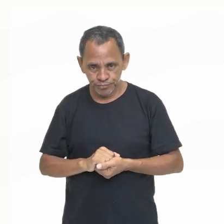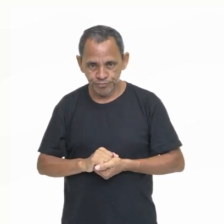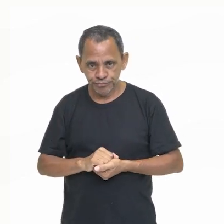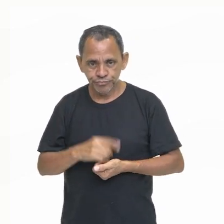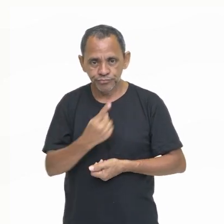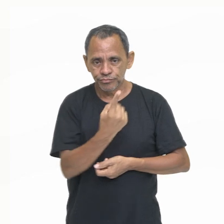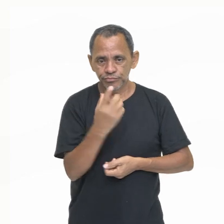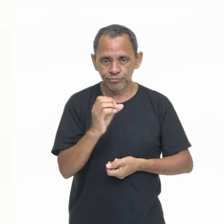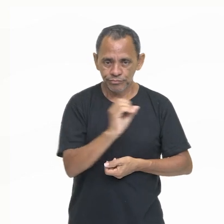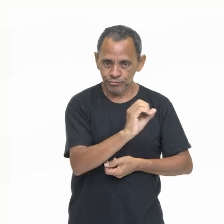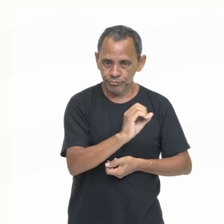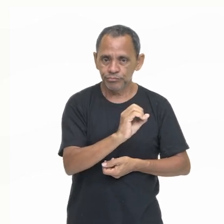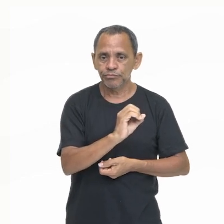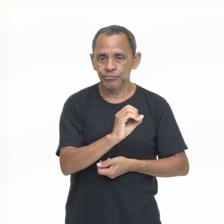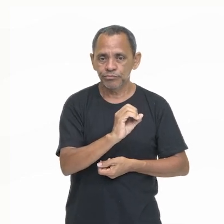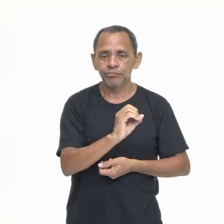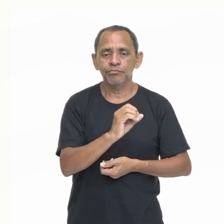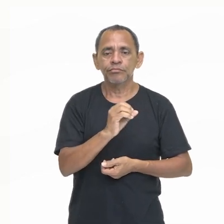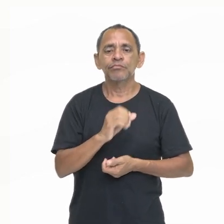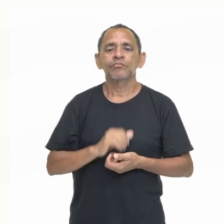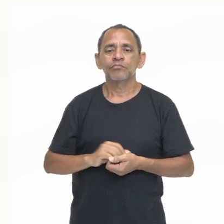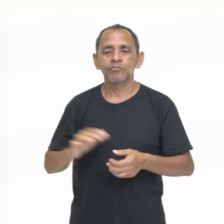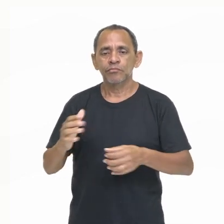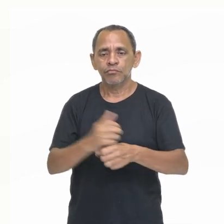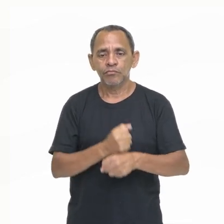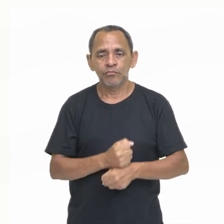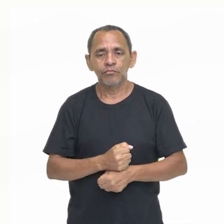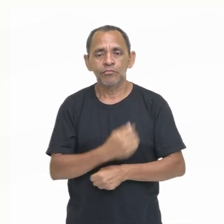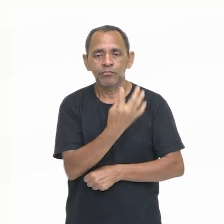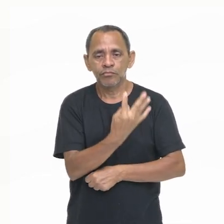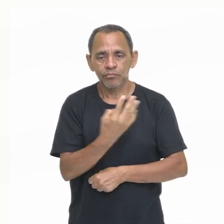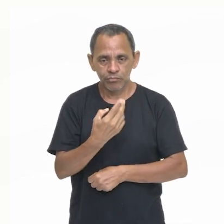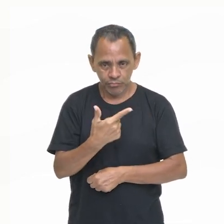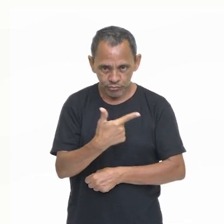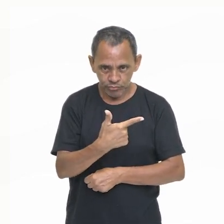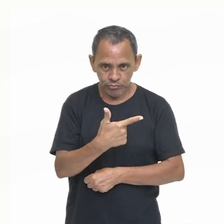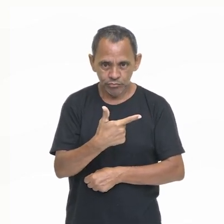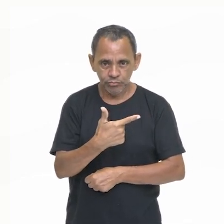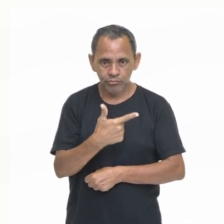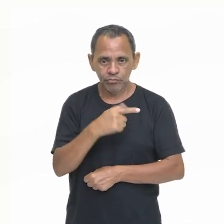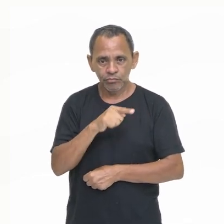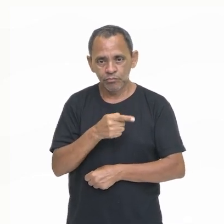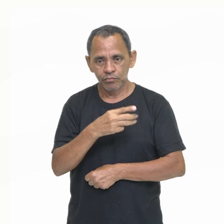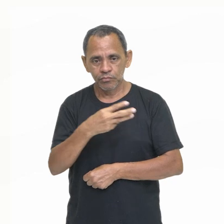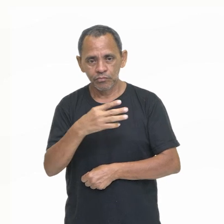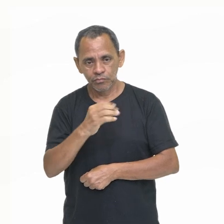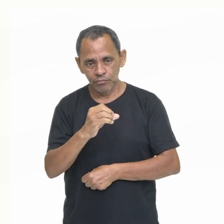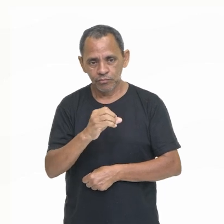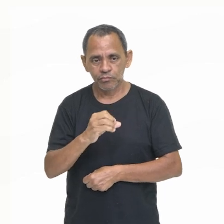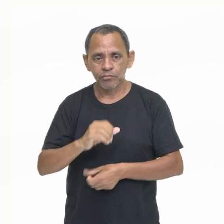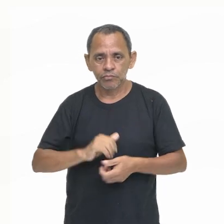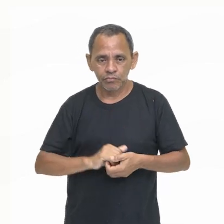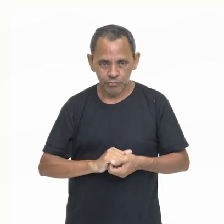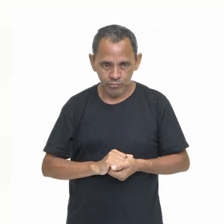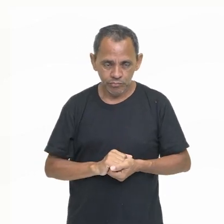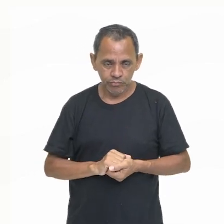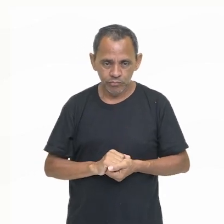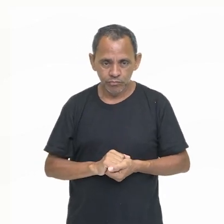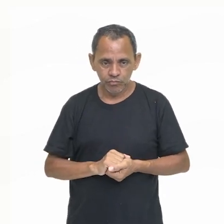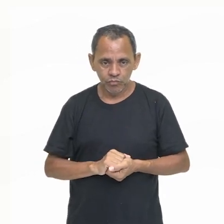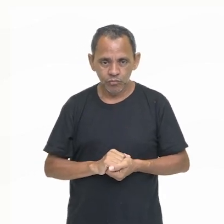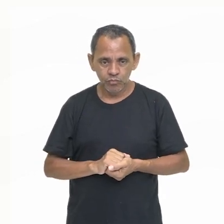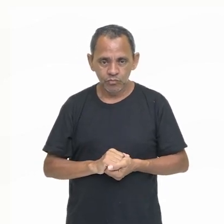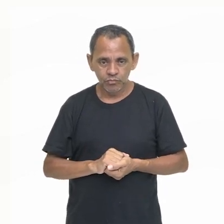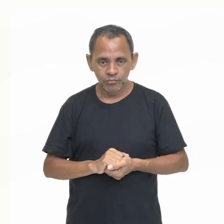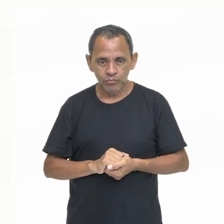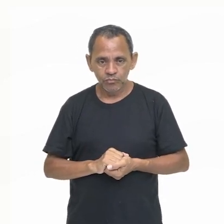42,30 ou 42,3, né? Vai ser a mesma coisa. E a gente, com esse mesmo resultado aí, divide mais uma vez